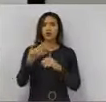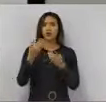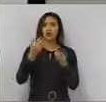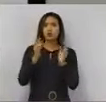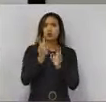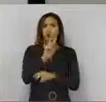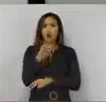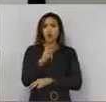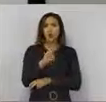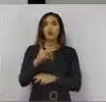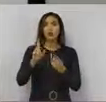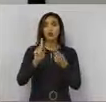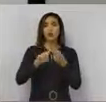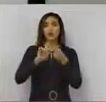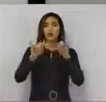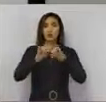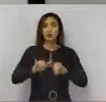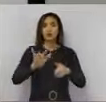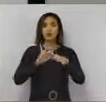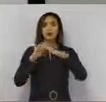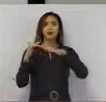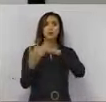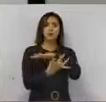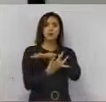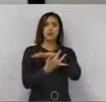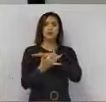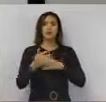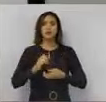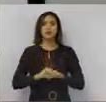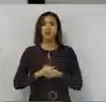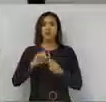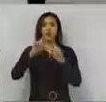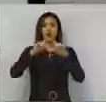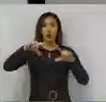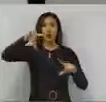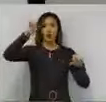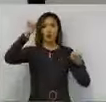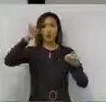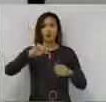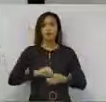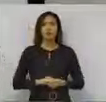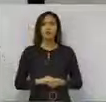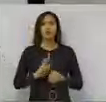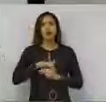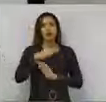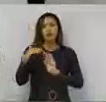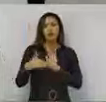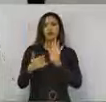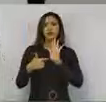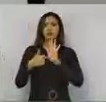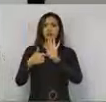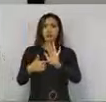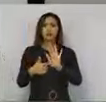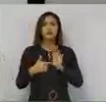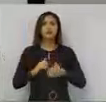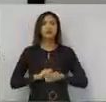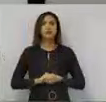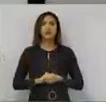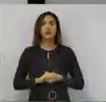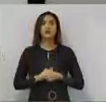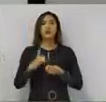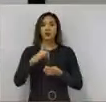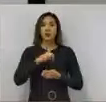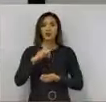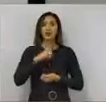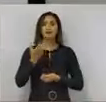transmitindo também pelas redes sociais da COSAMPA. Durante toda a apresentação, está disponível o